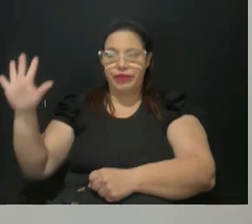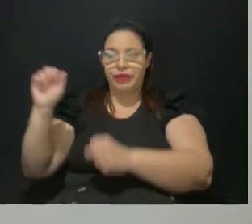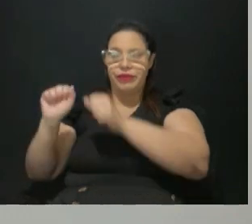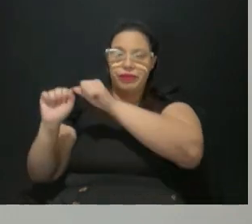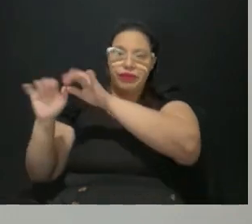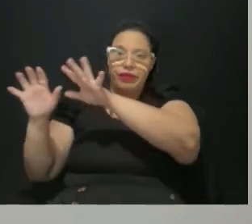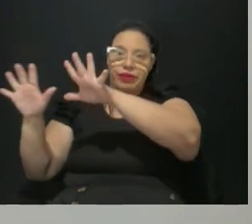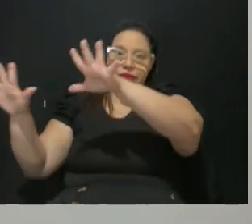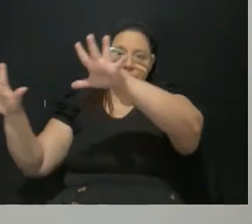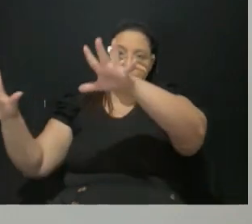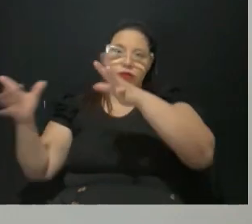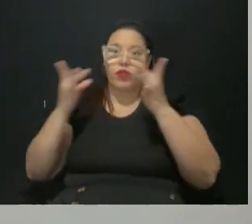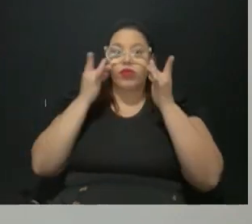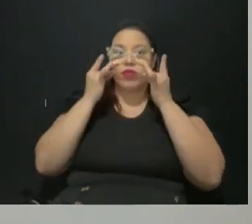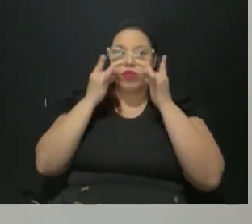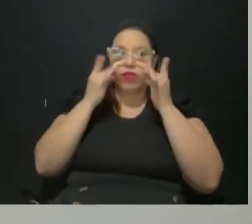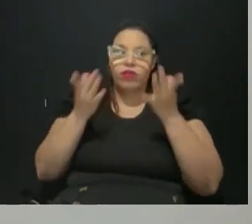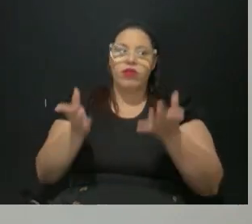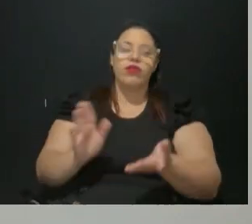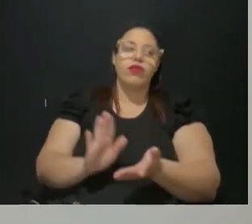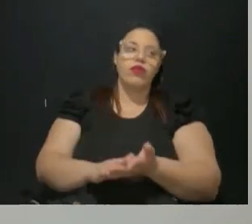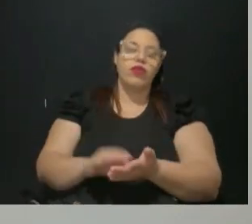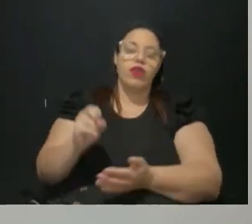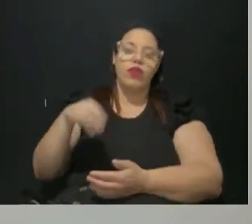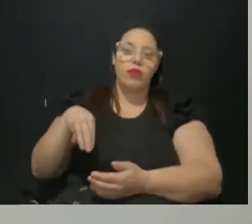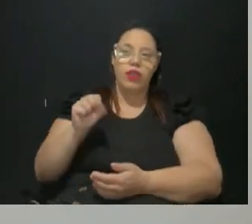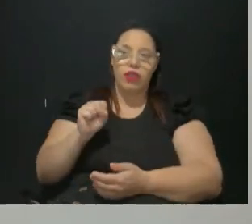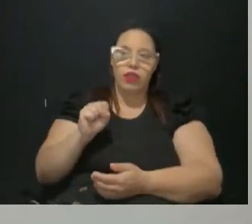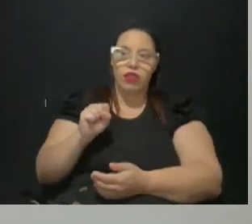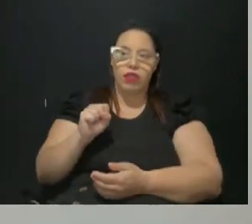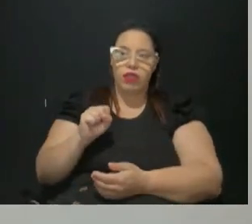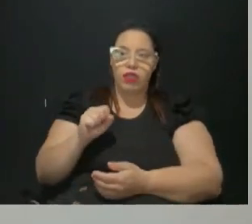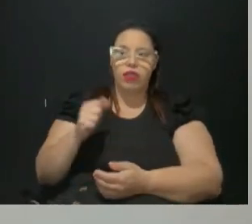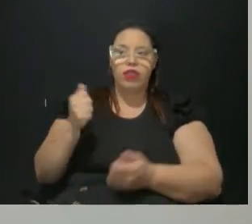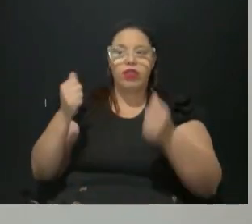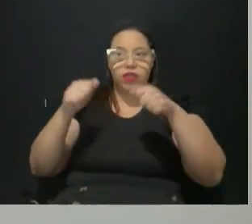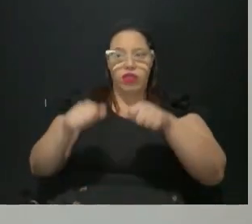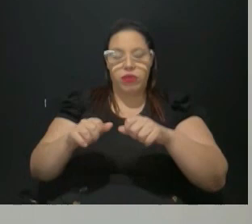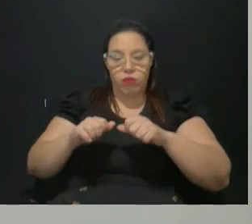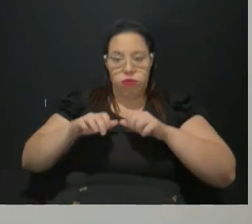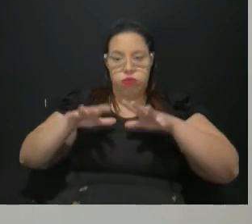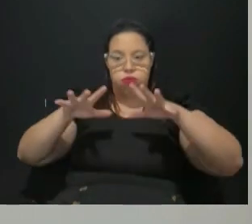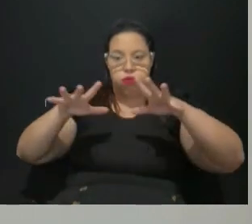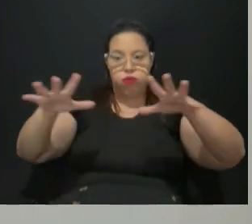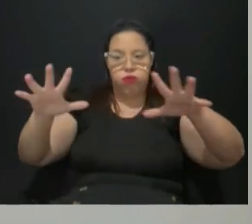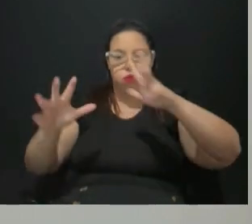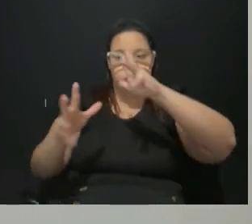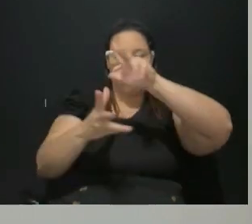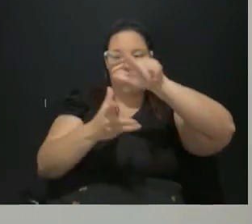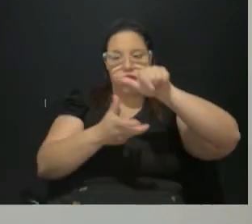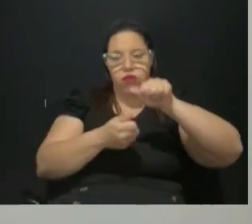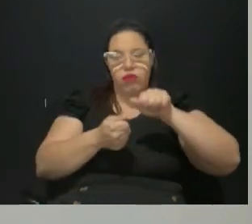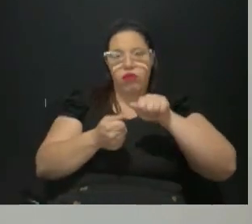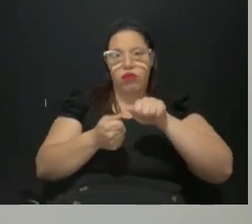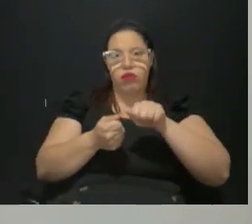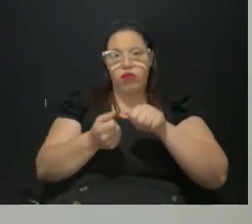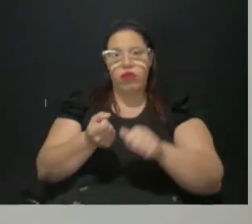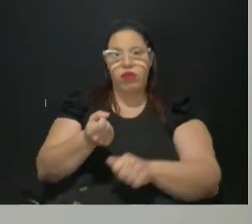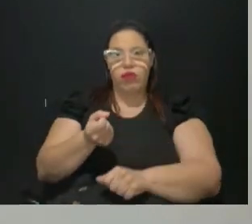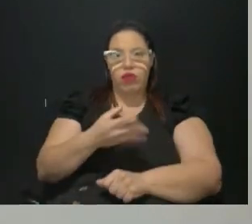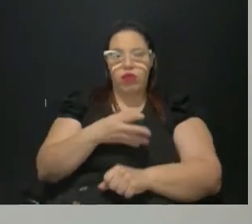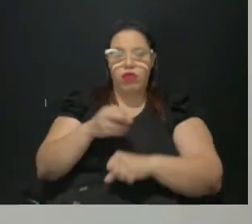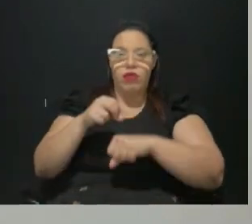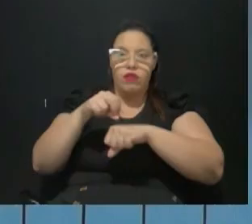lá, e com esse alerta, então, pela OMS, da possibilidade do espalhamento mundial desse nova variante do